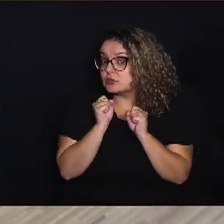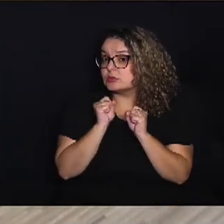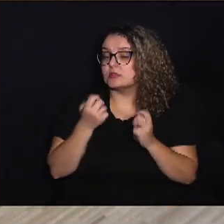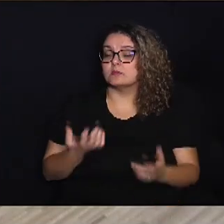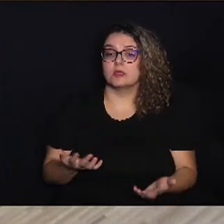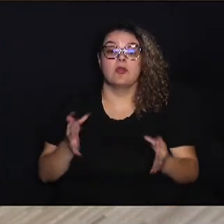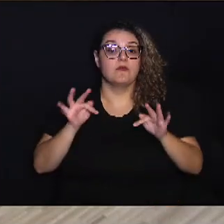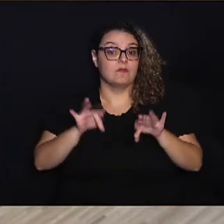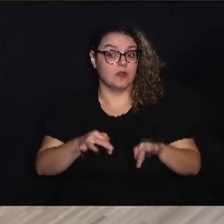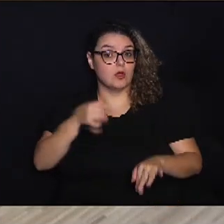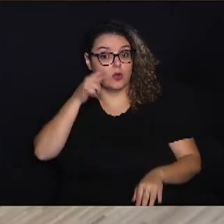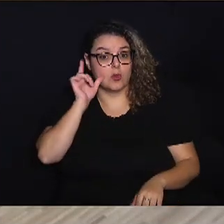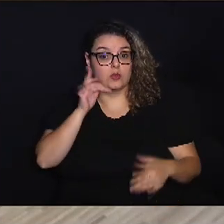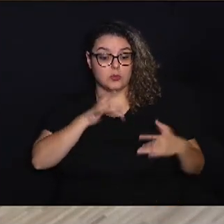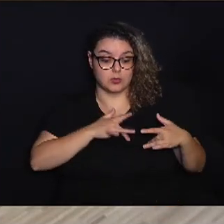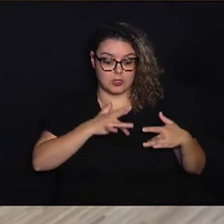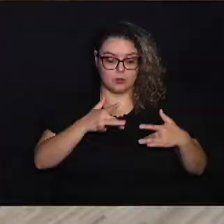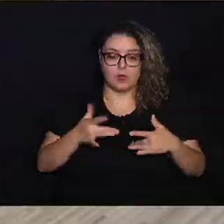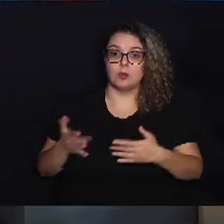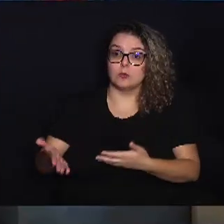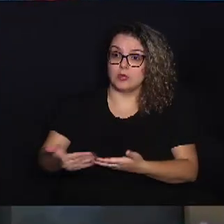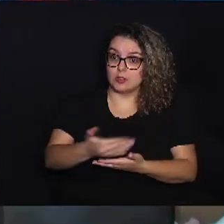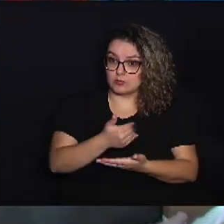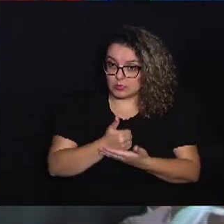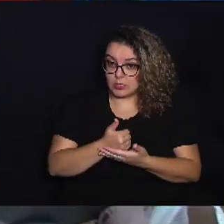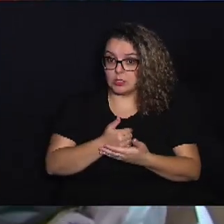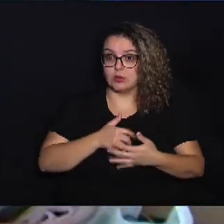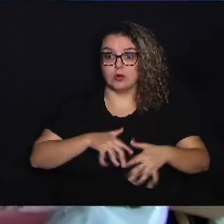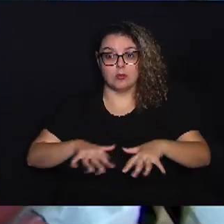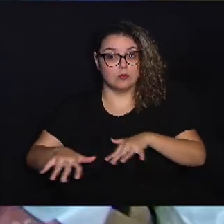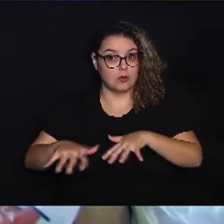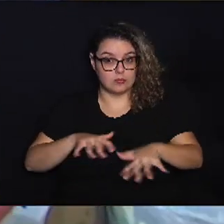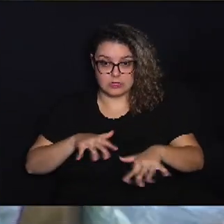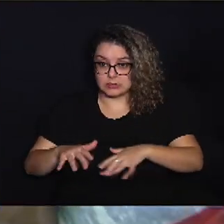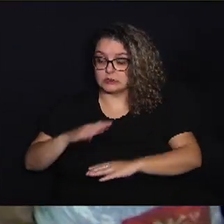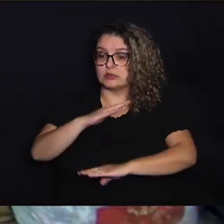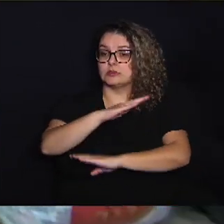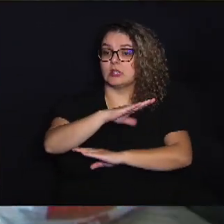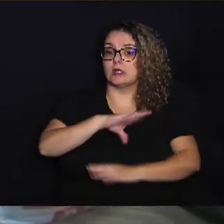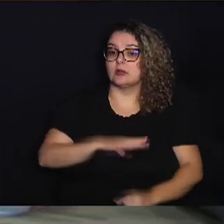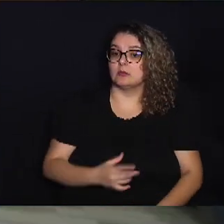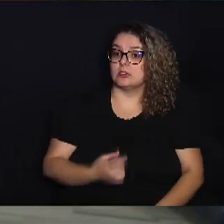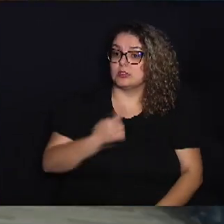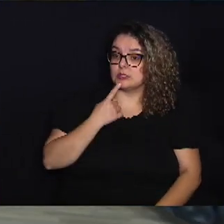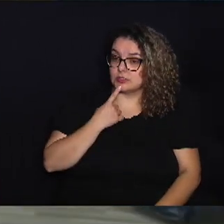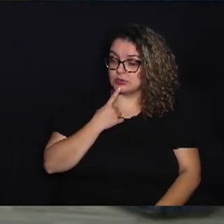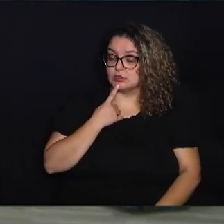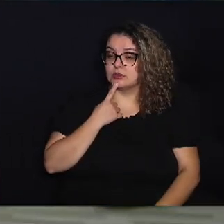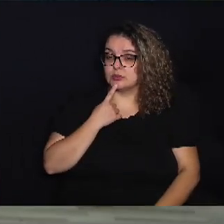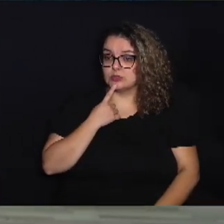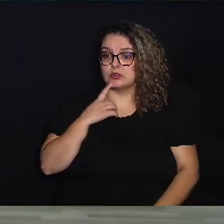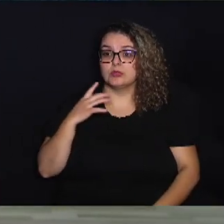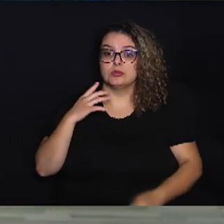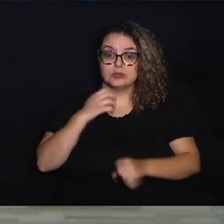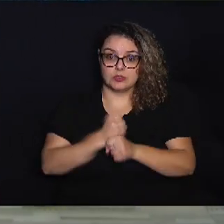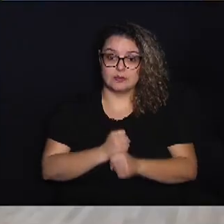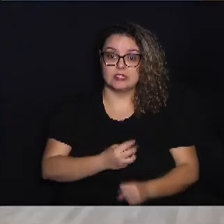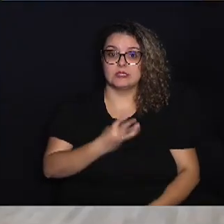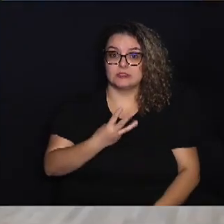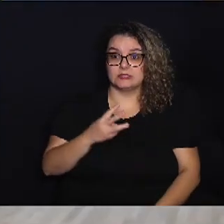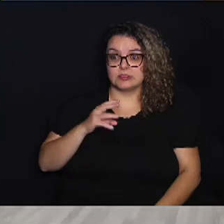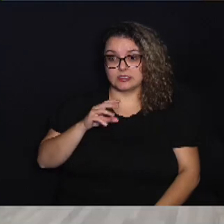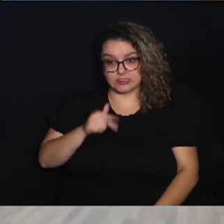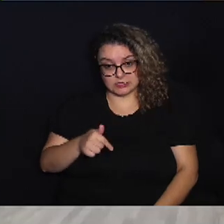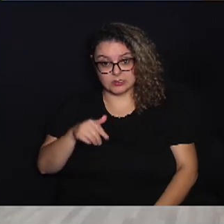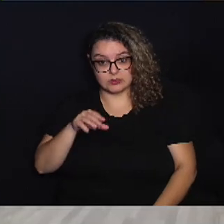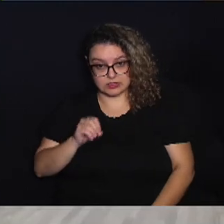Encerrada ontem, as doações arrecadadas com a mobilização da Câmara Municipal de Campinas somaram